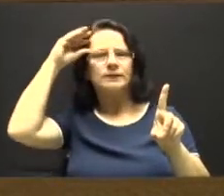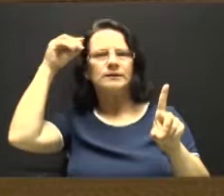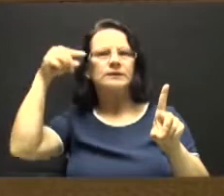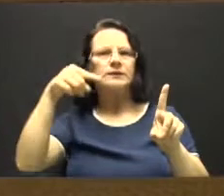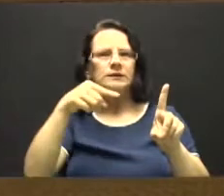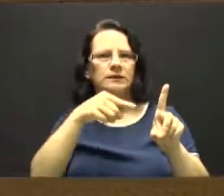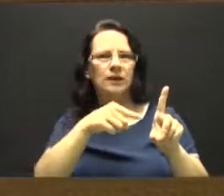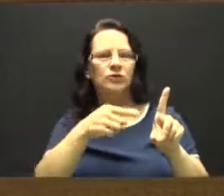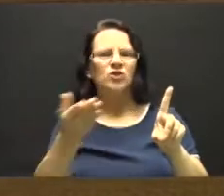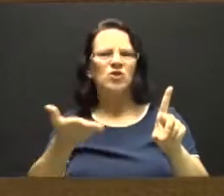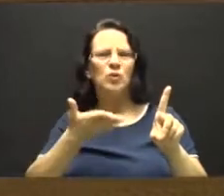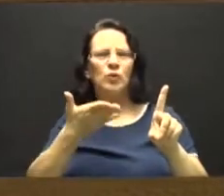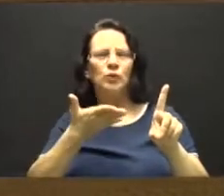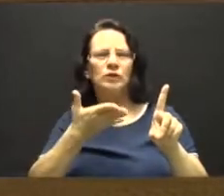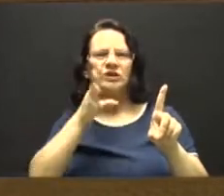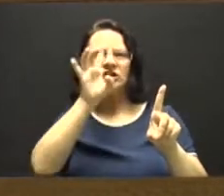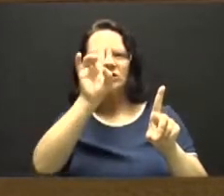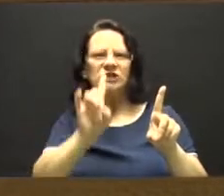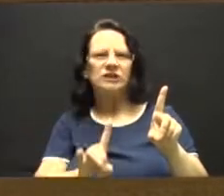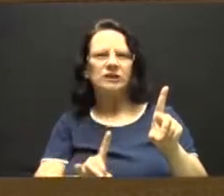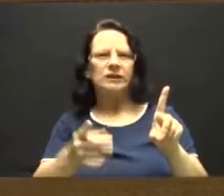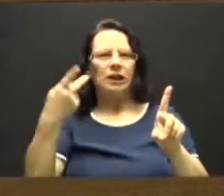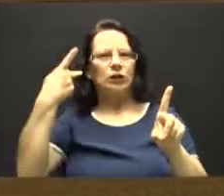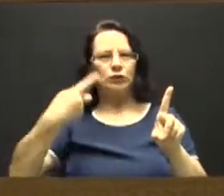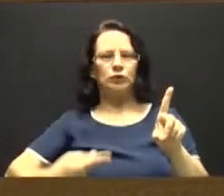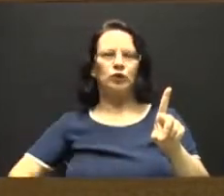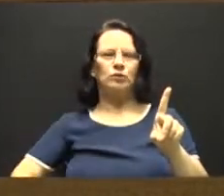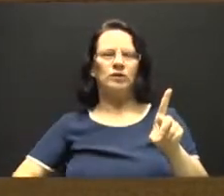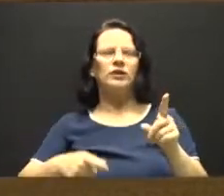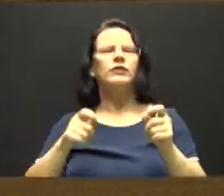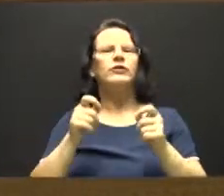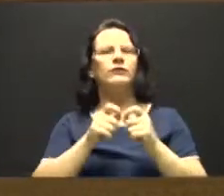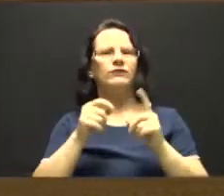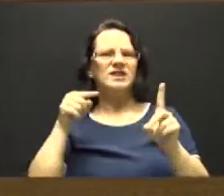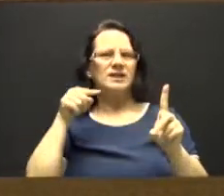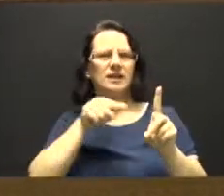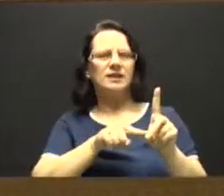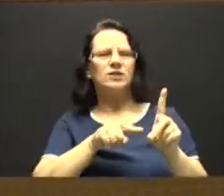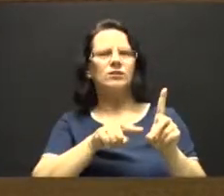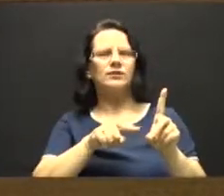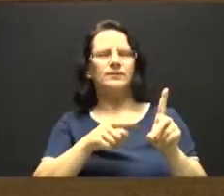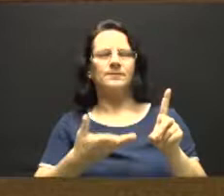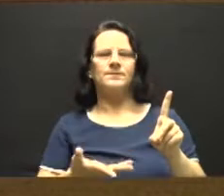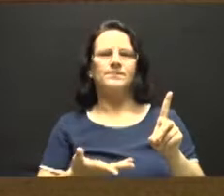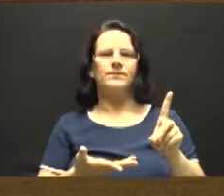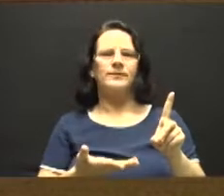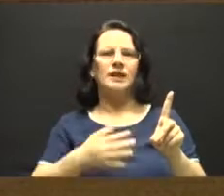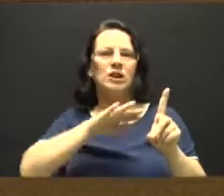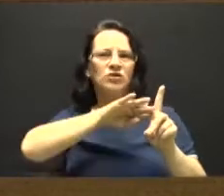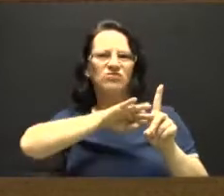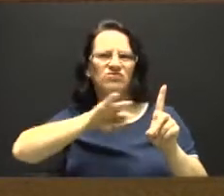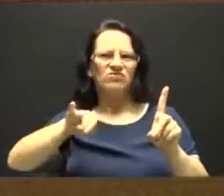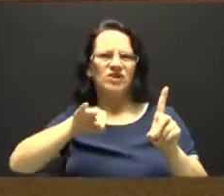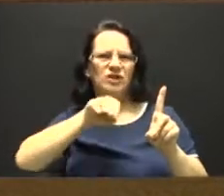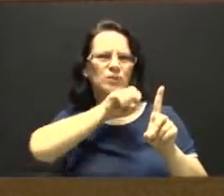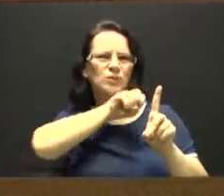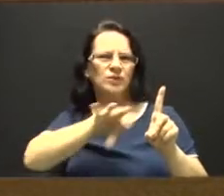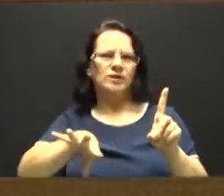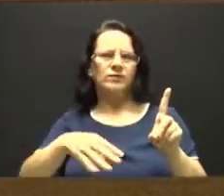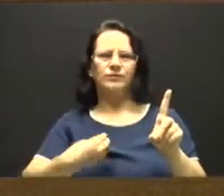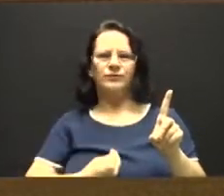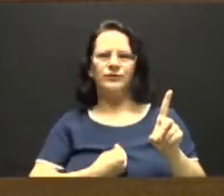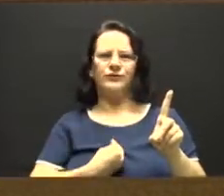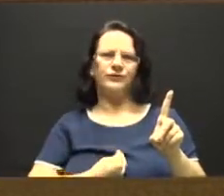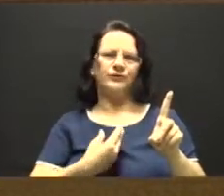hoje se quer negar a dignidade humana para poder fazer deles o que apetece tirando lhes a vida e